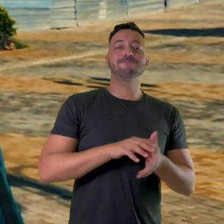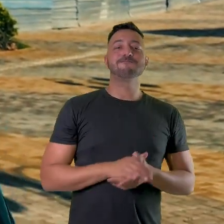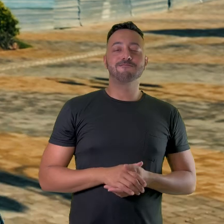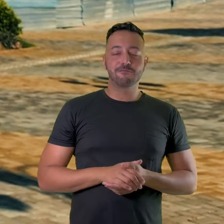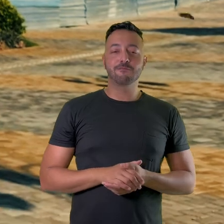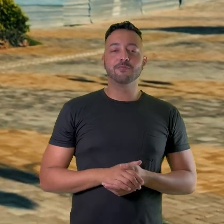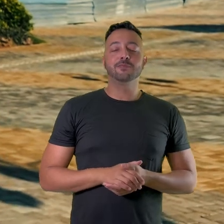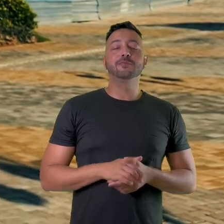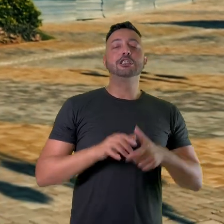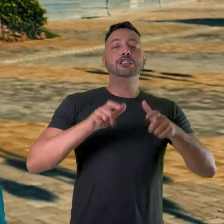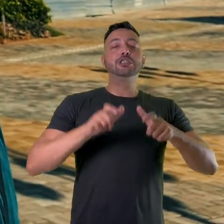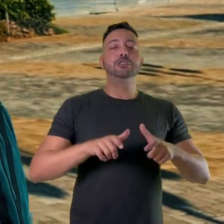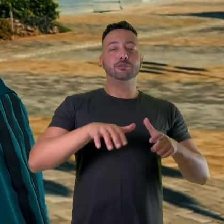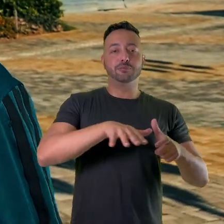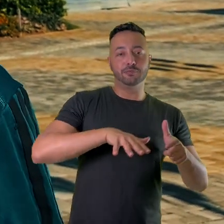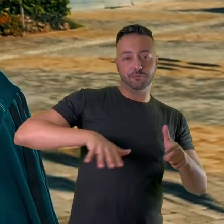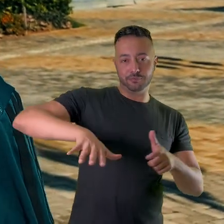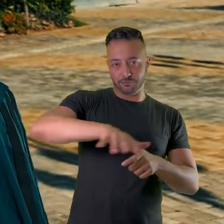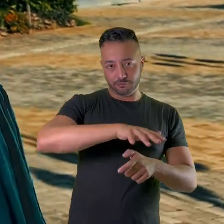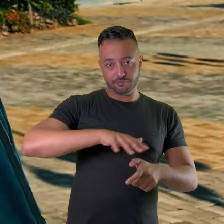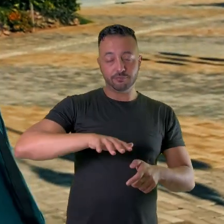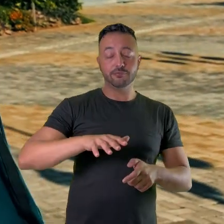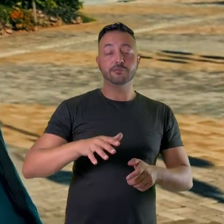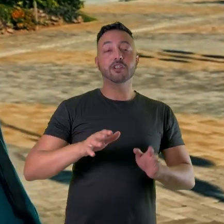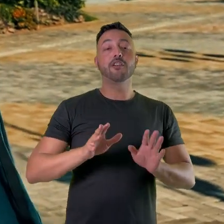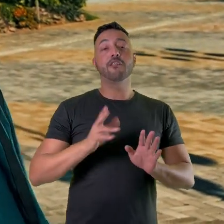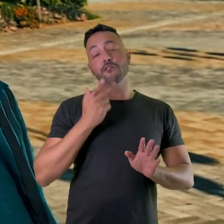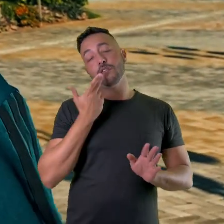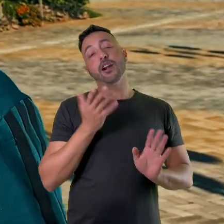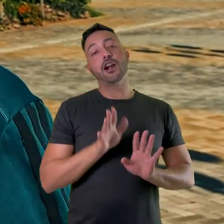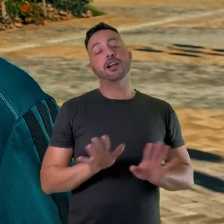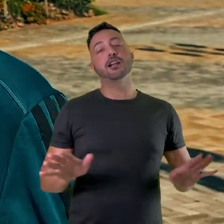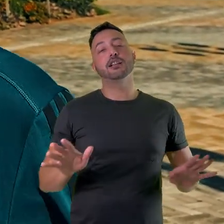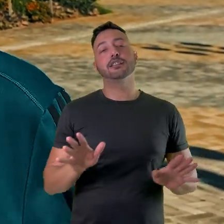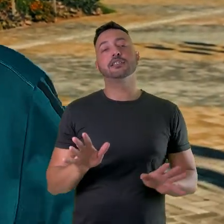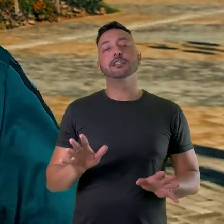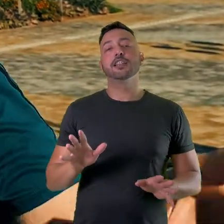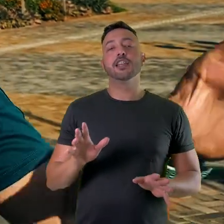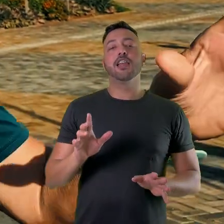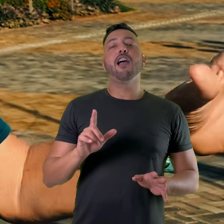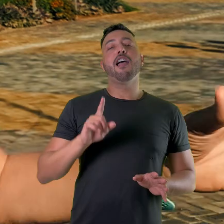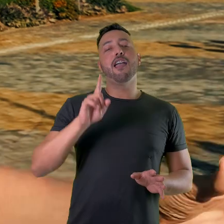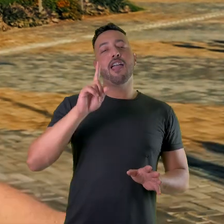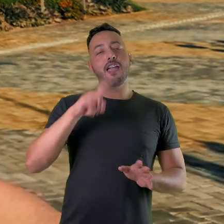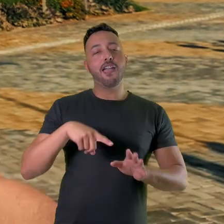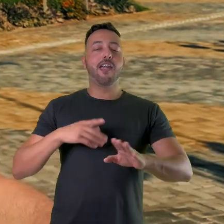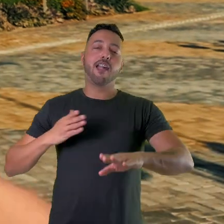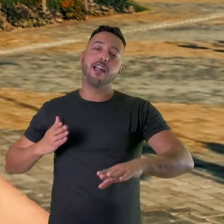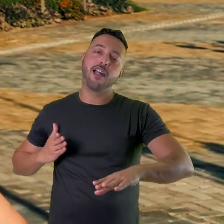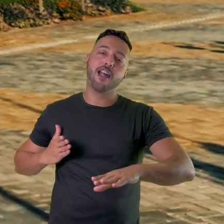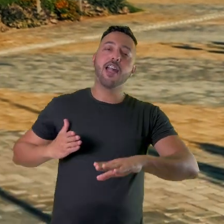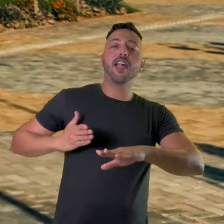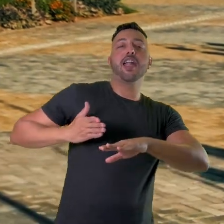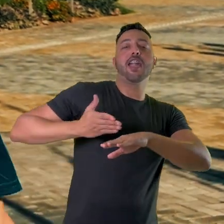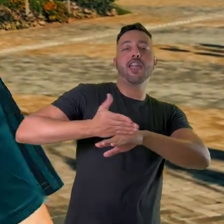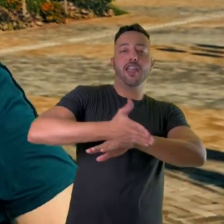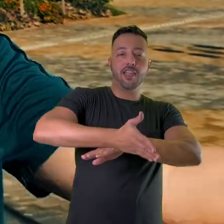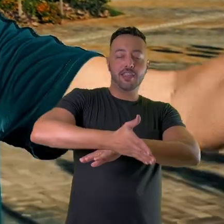E esse espaço, podemos assim dizer, que serviu como o portal de entrada